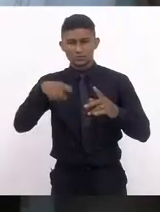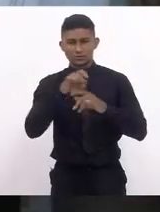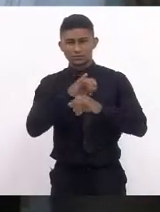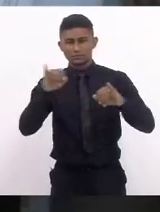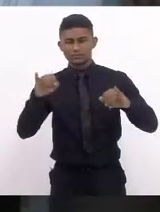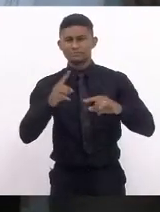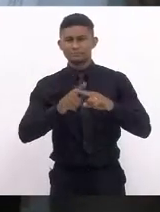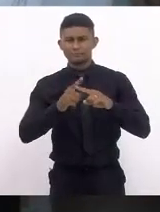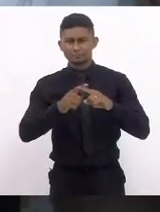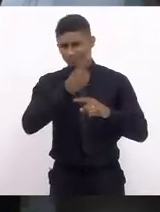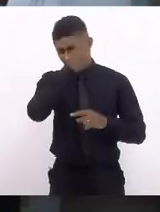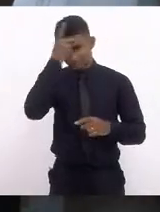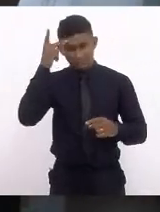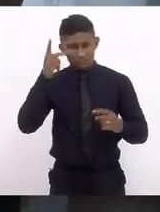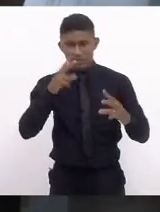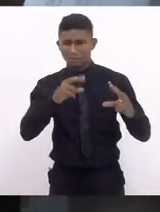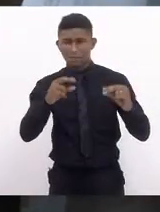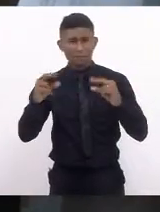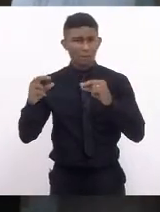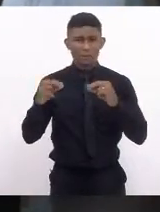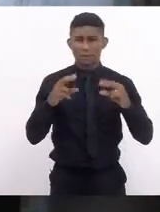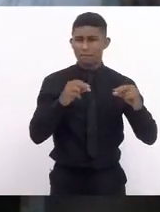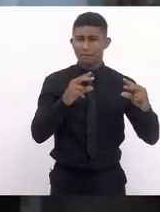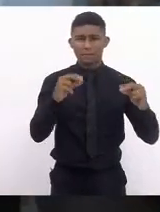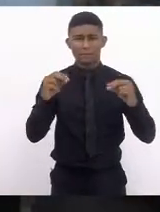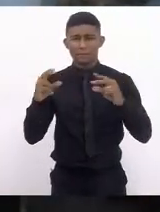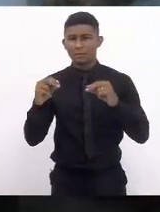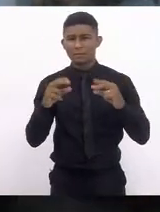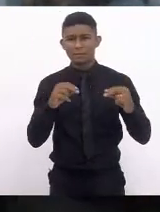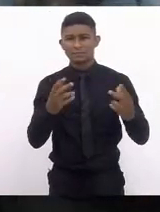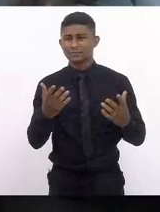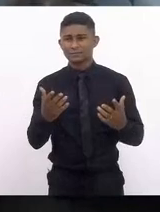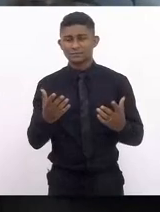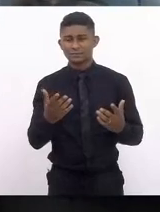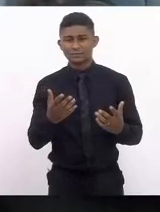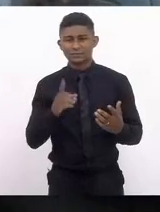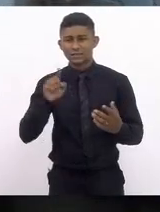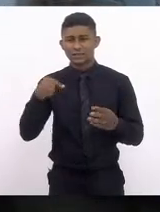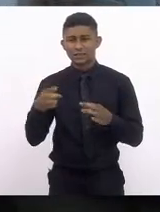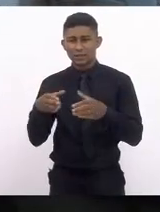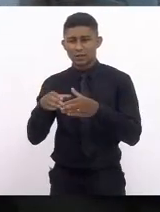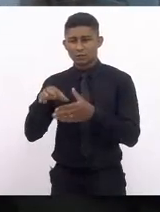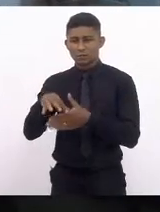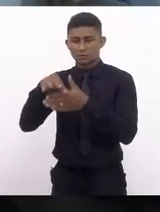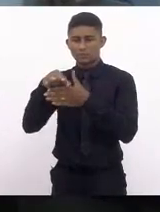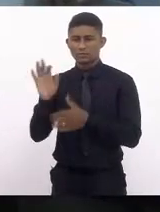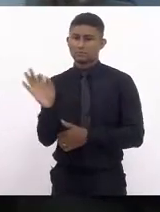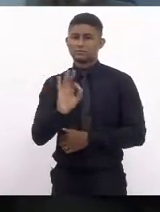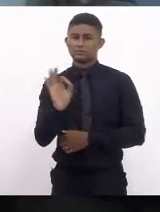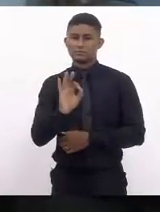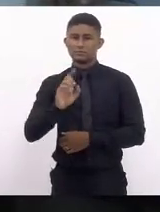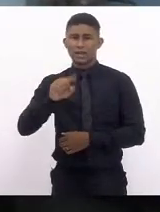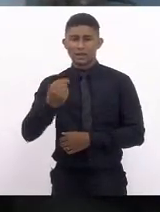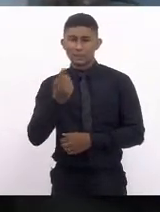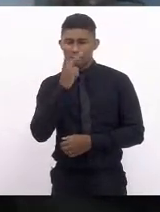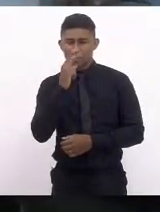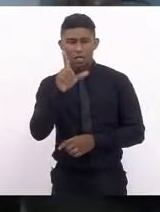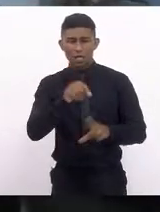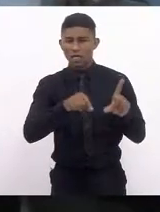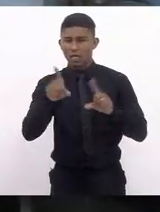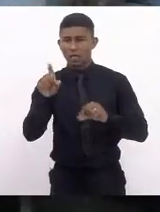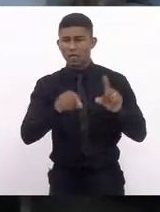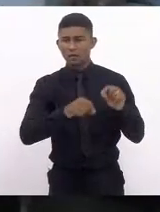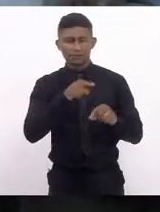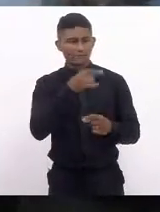que as pessoas que estavam conversando e não como deveria ter sido feito no colégio de líderes mas como a escolha seletiva de